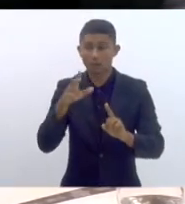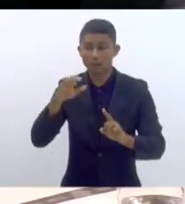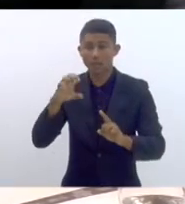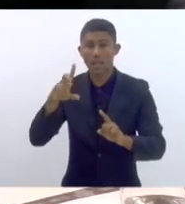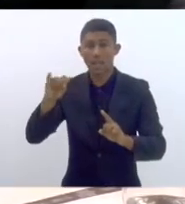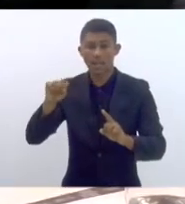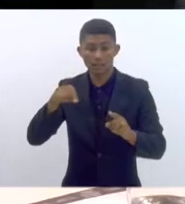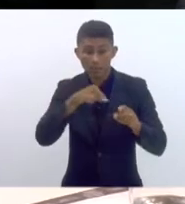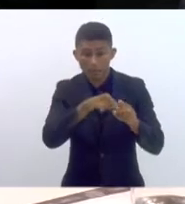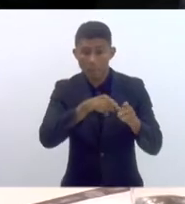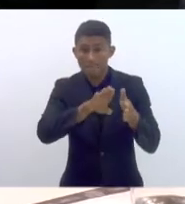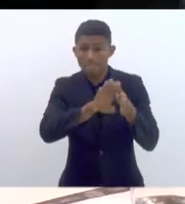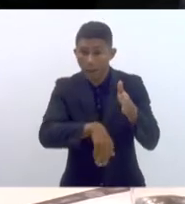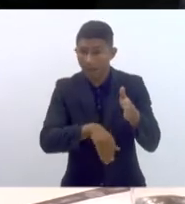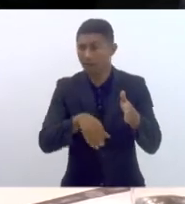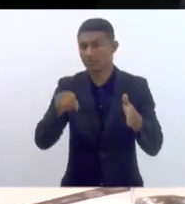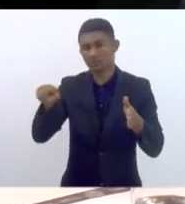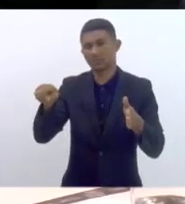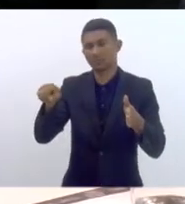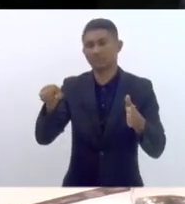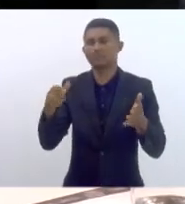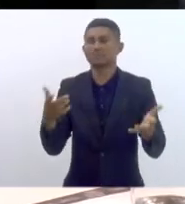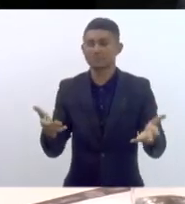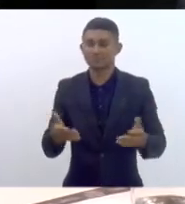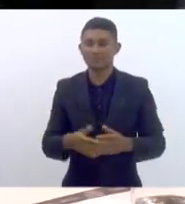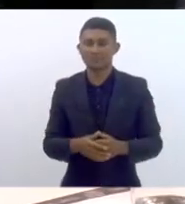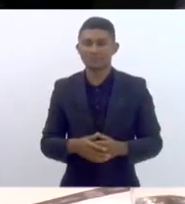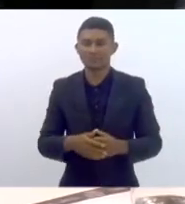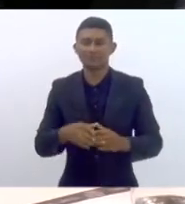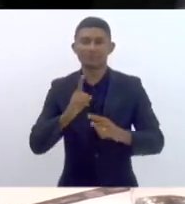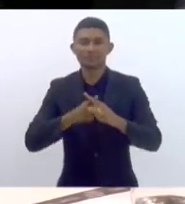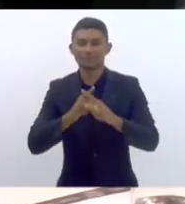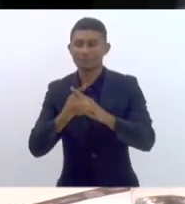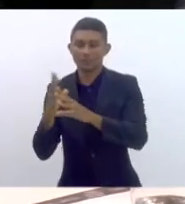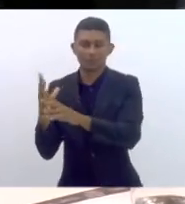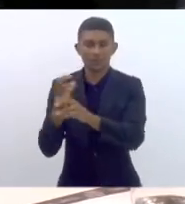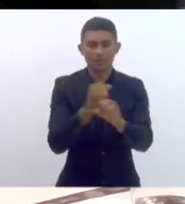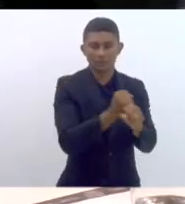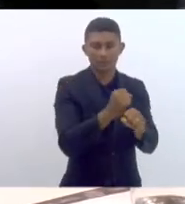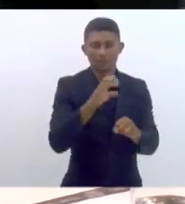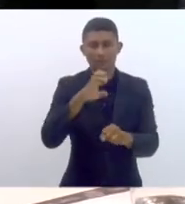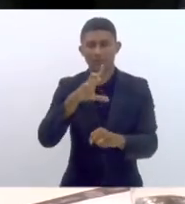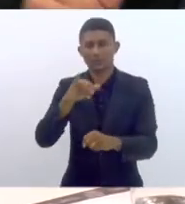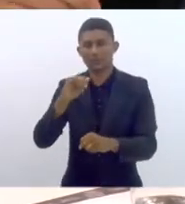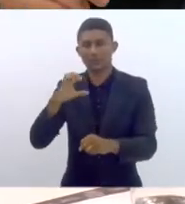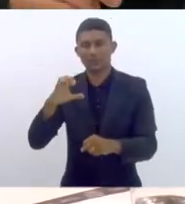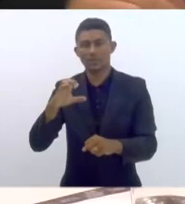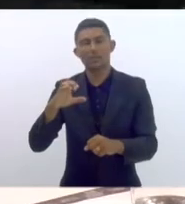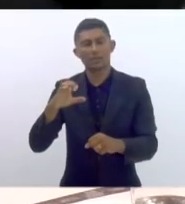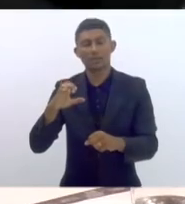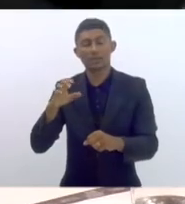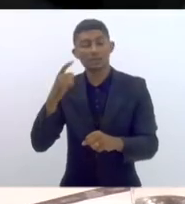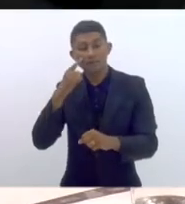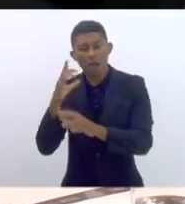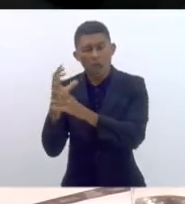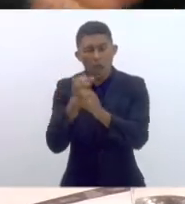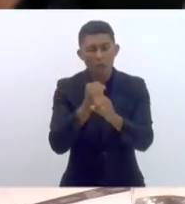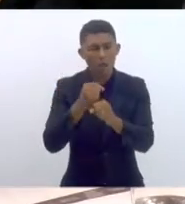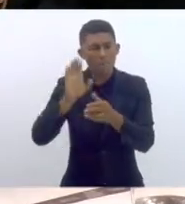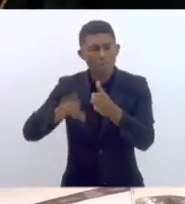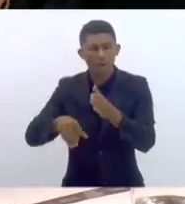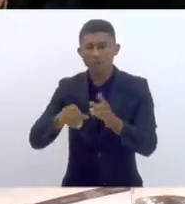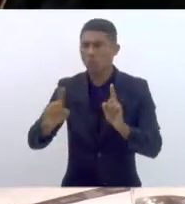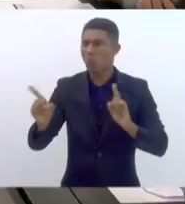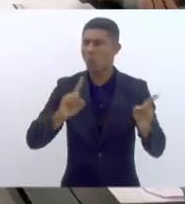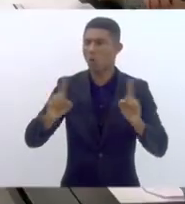estar usando a atualização da Selic, porque no acumulado a Selic está mais baixa. Entendeu? Então, só para pontuar isso.